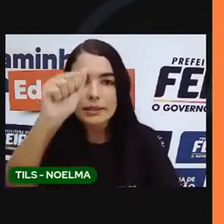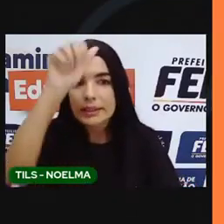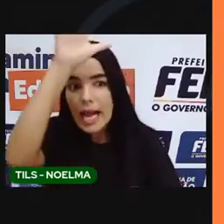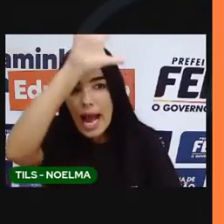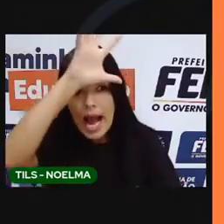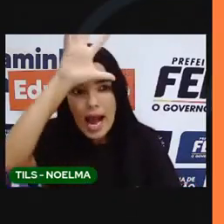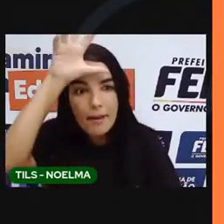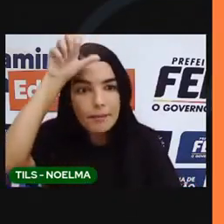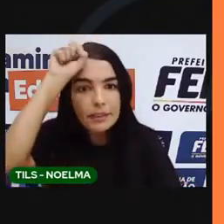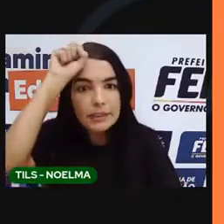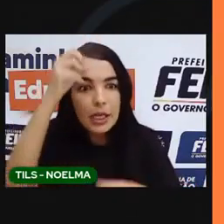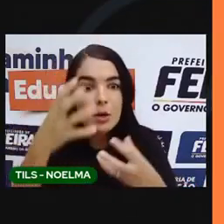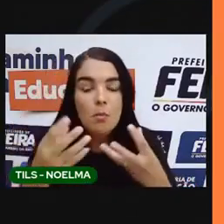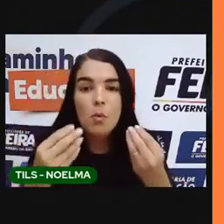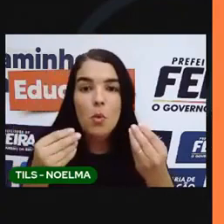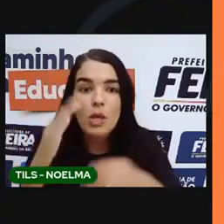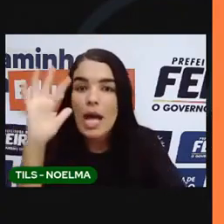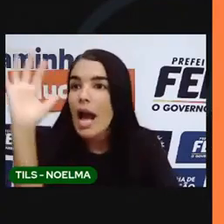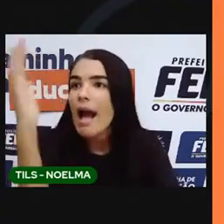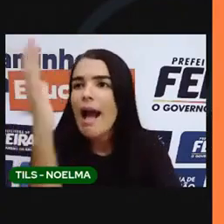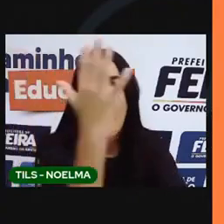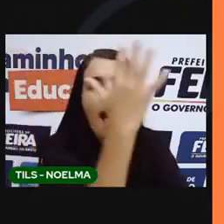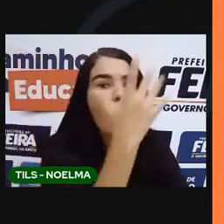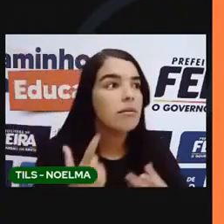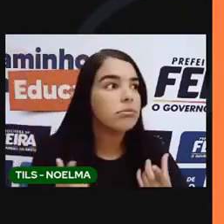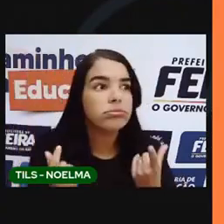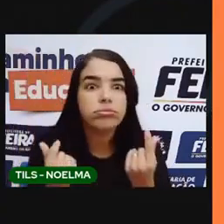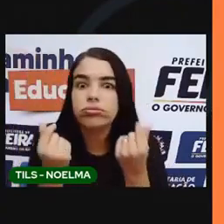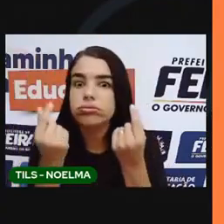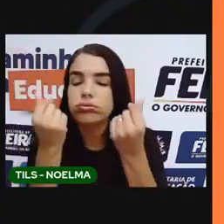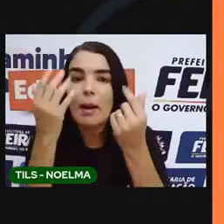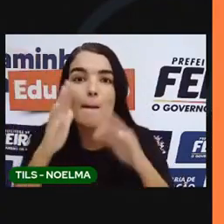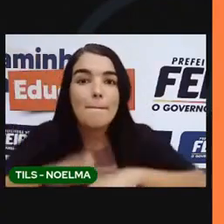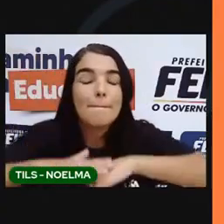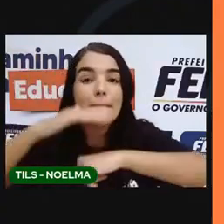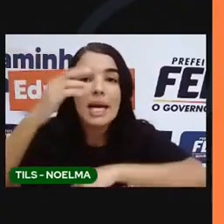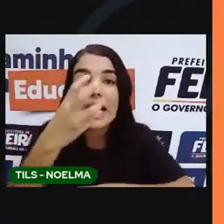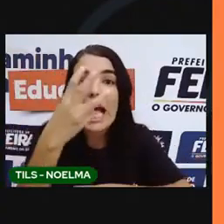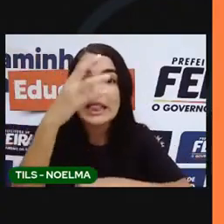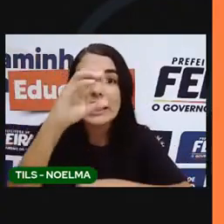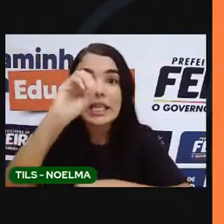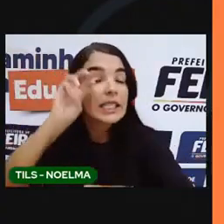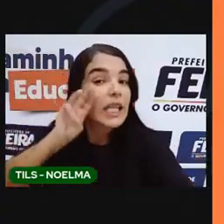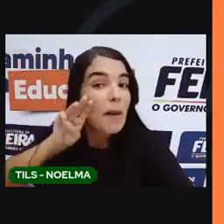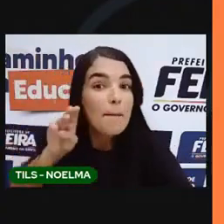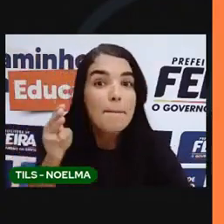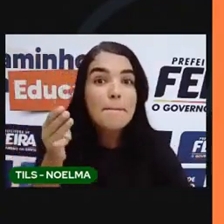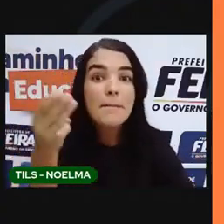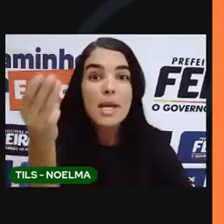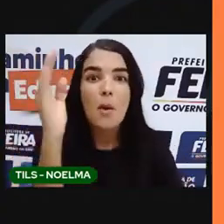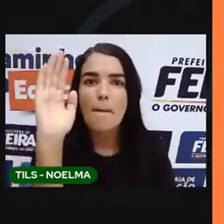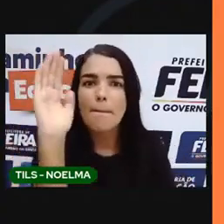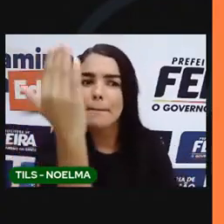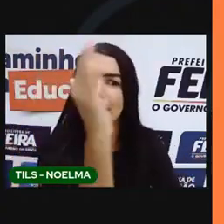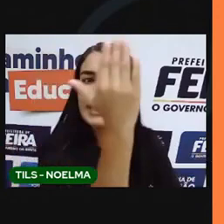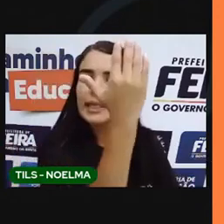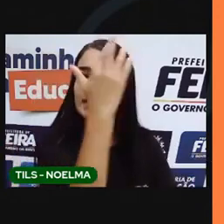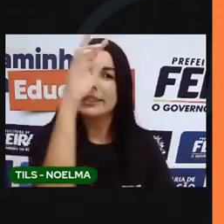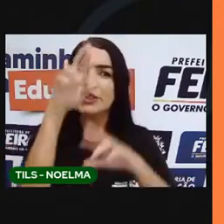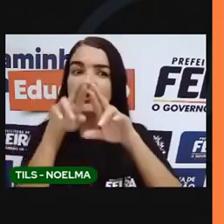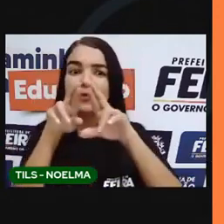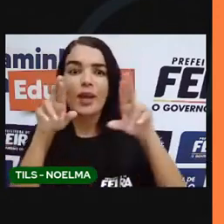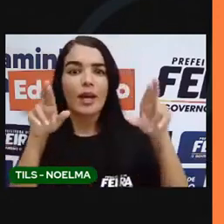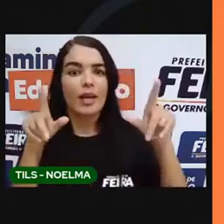flora rica com mais de 30 mil espécies de plantas. A fauna corresponde a cerca